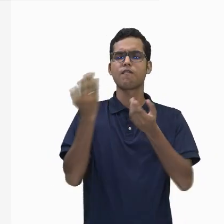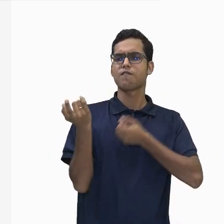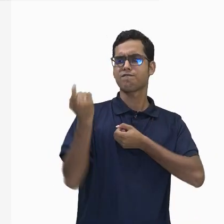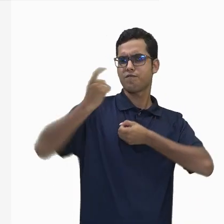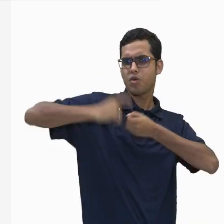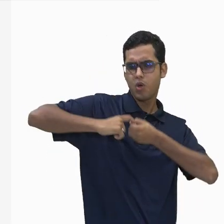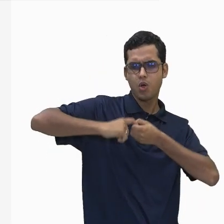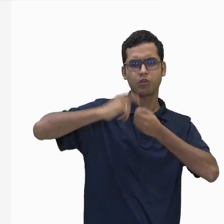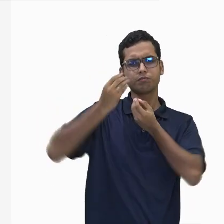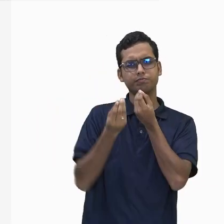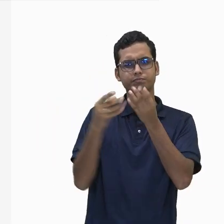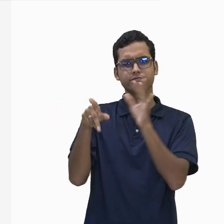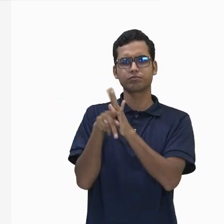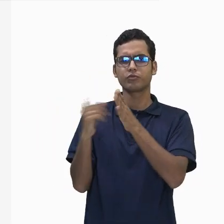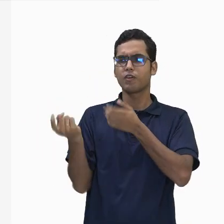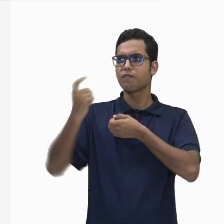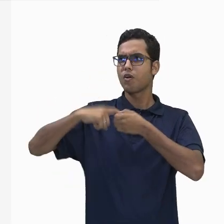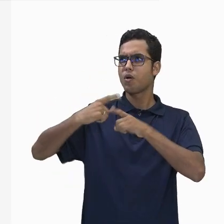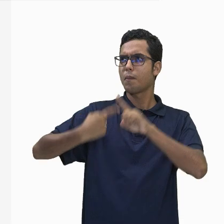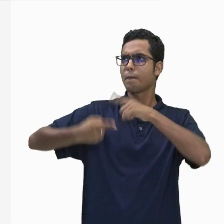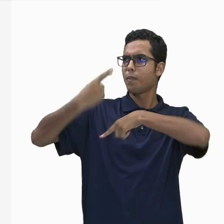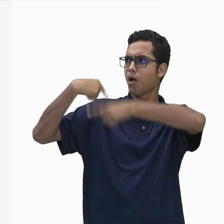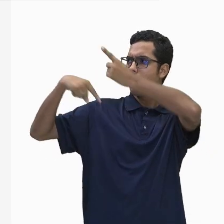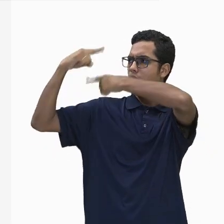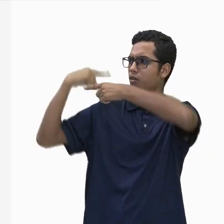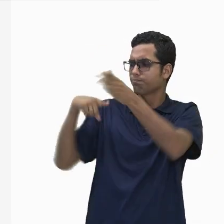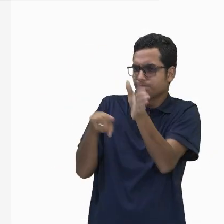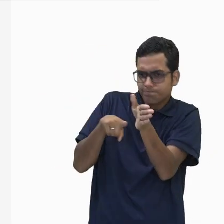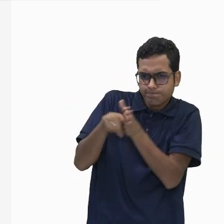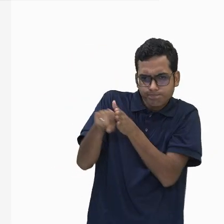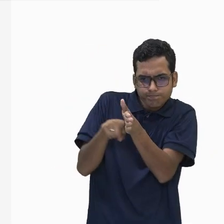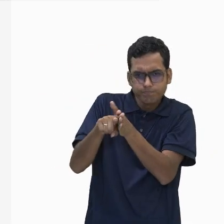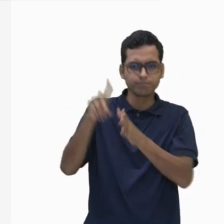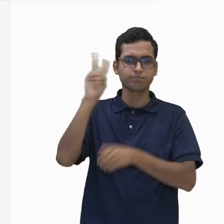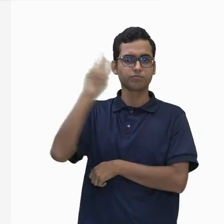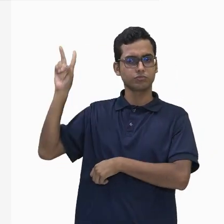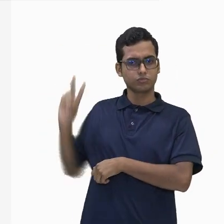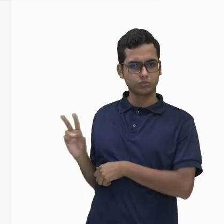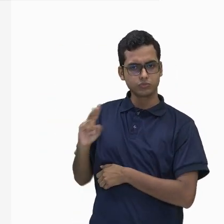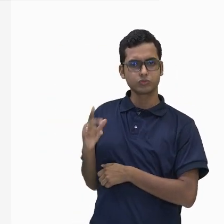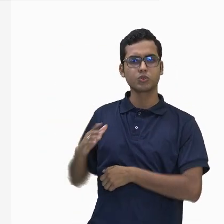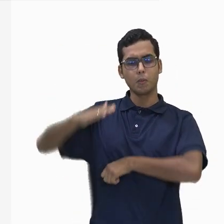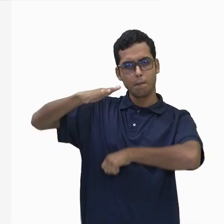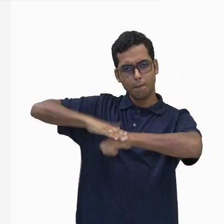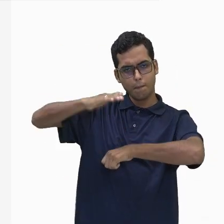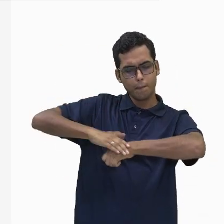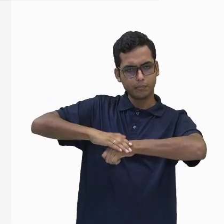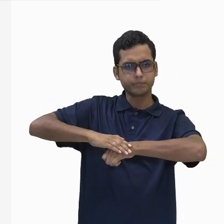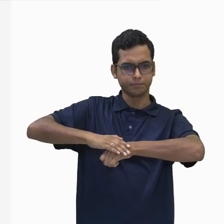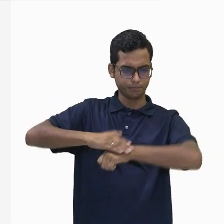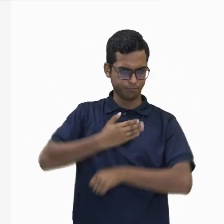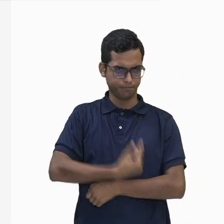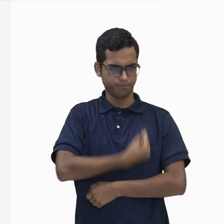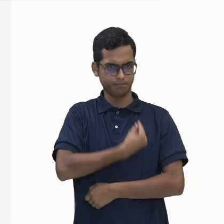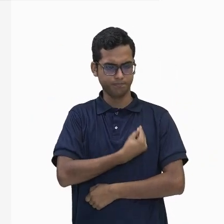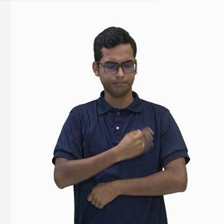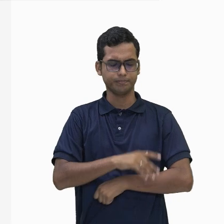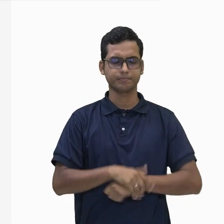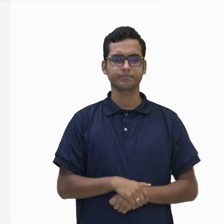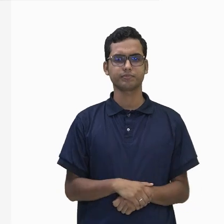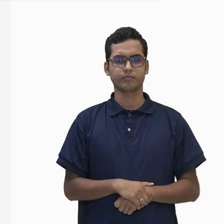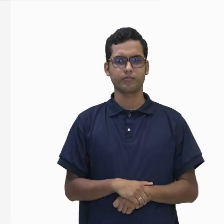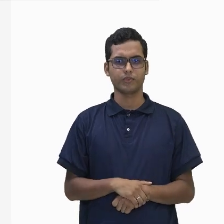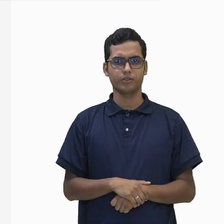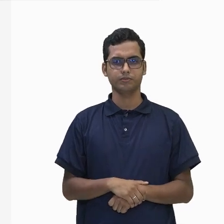e ele vai descobrir o quê? Na sua pesquisa, na sua história, ele vai descobrir que